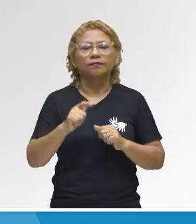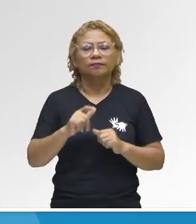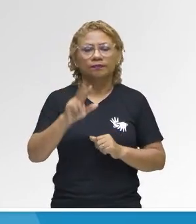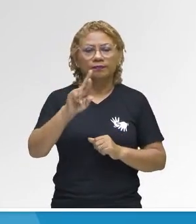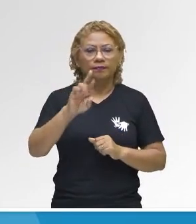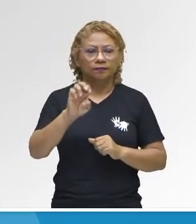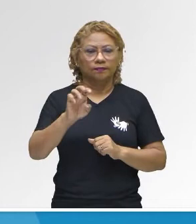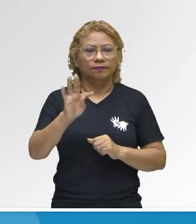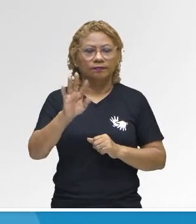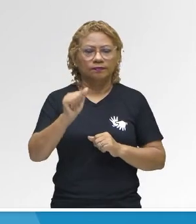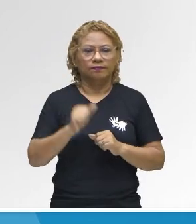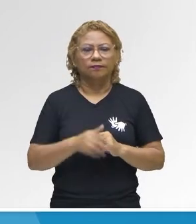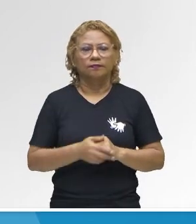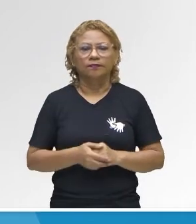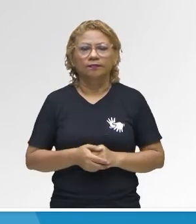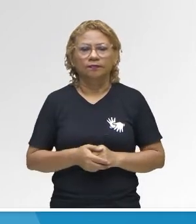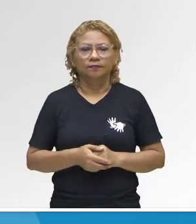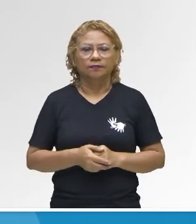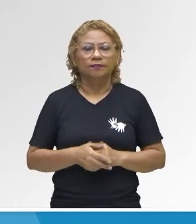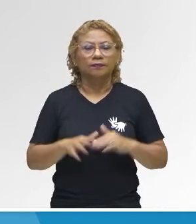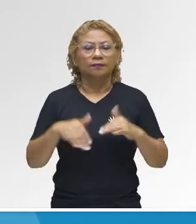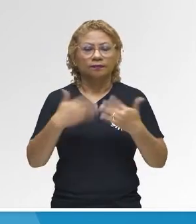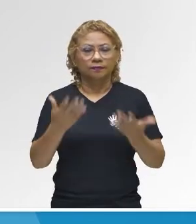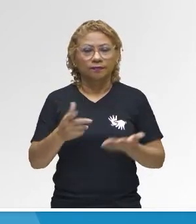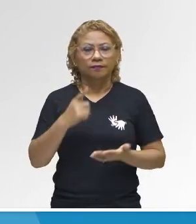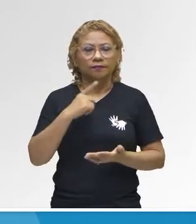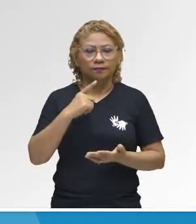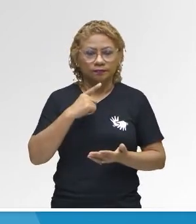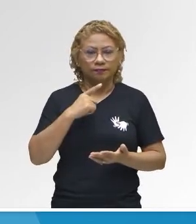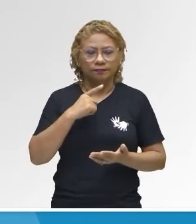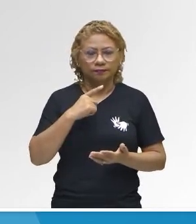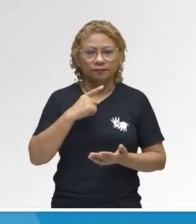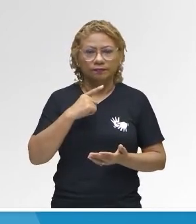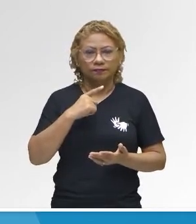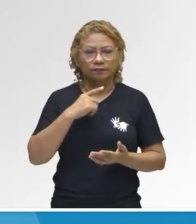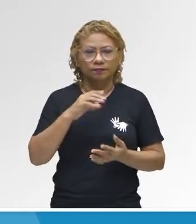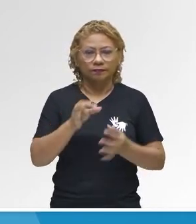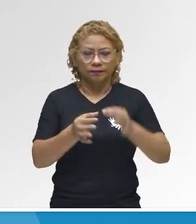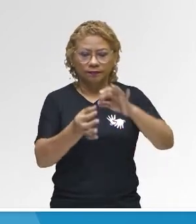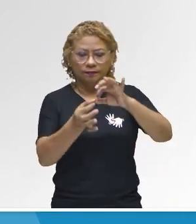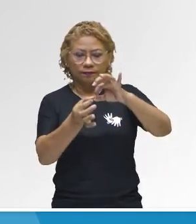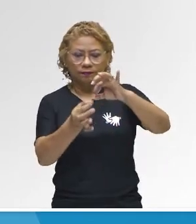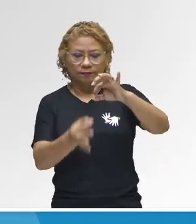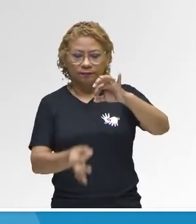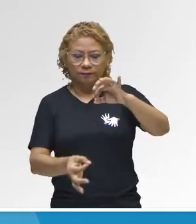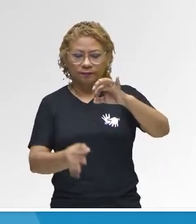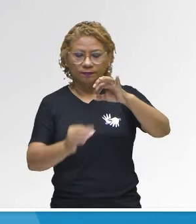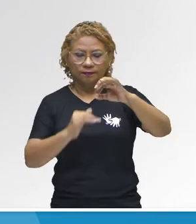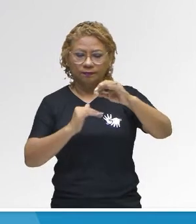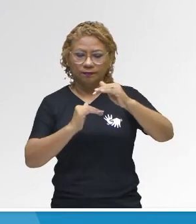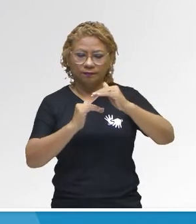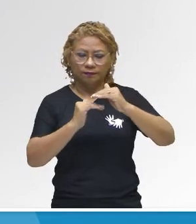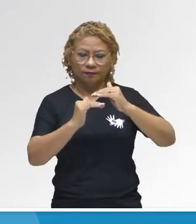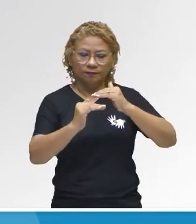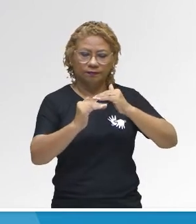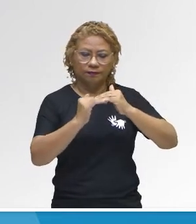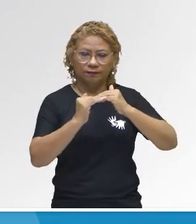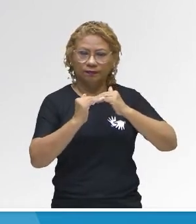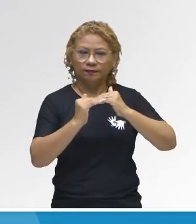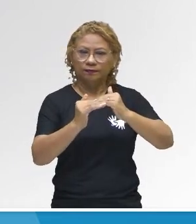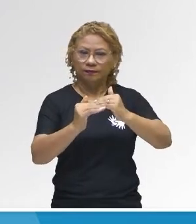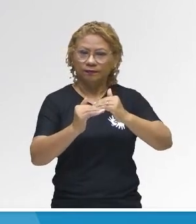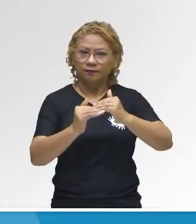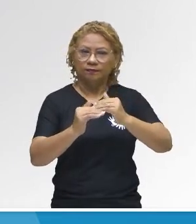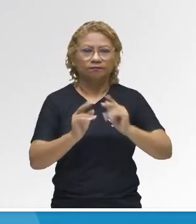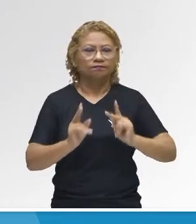O primeiro caso ocorre quando a reta já é ortogonal ao plano e o